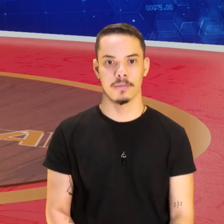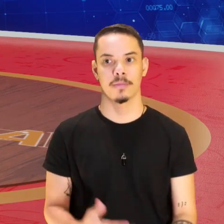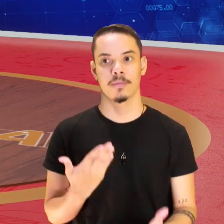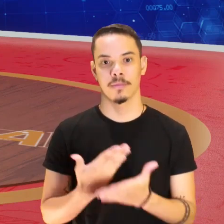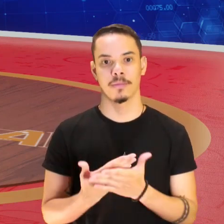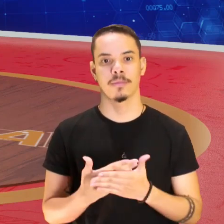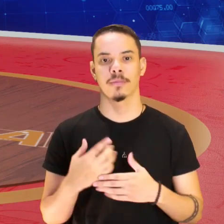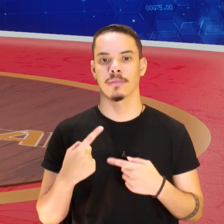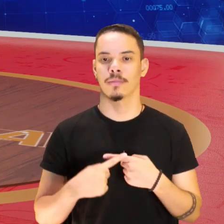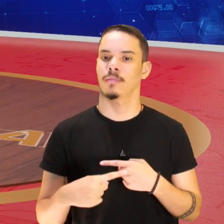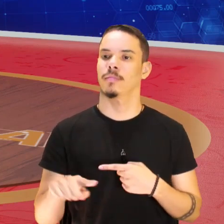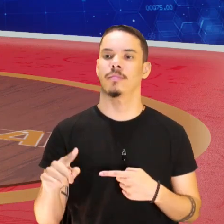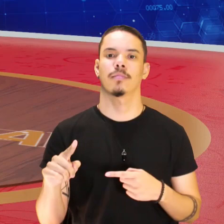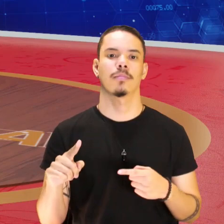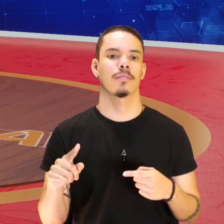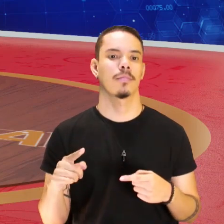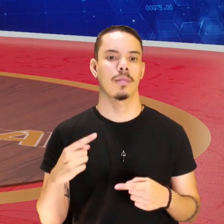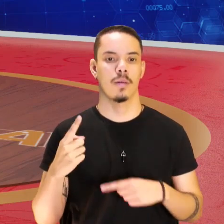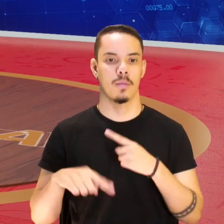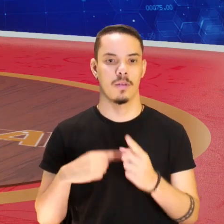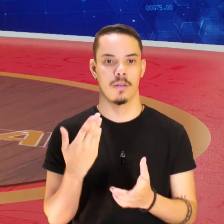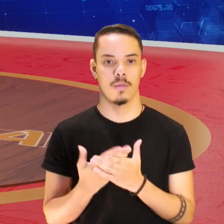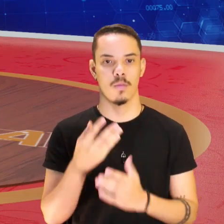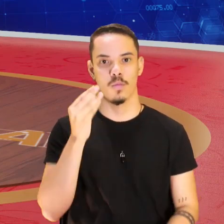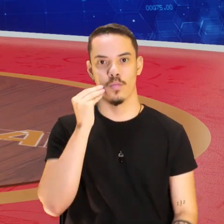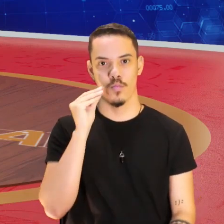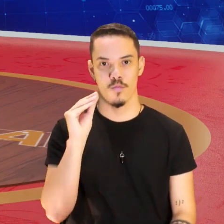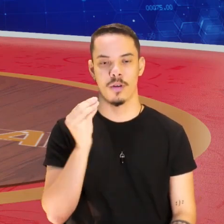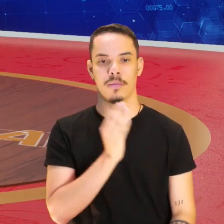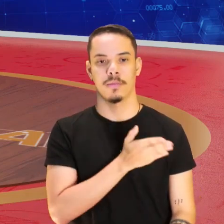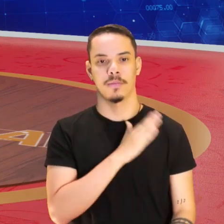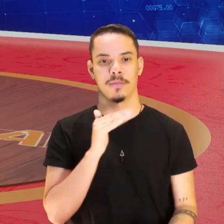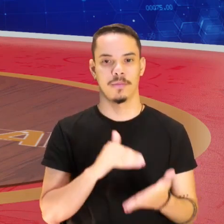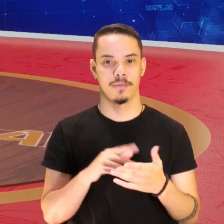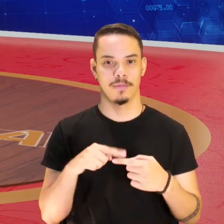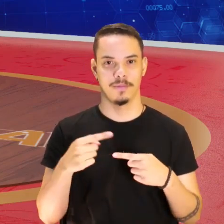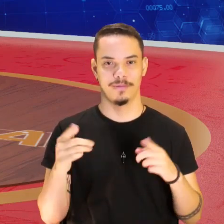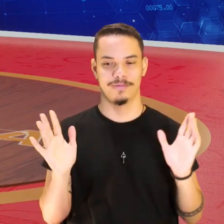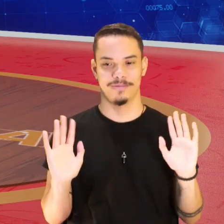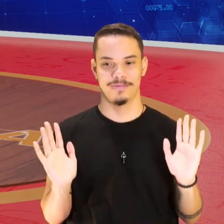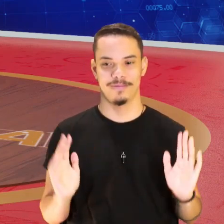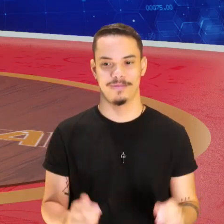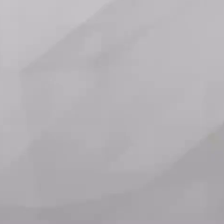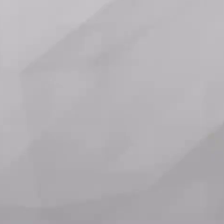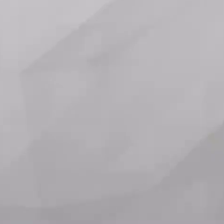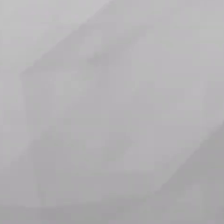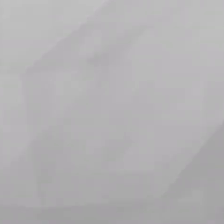mas por enquanto ficamos por aqui com aquele beijo no coração e até a próxima. Tchau, tchau.